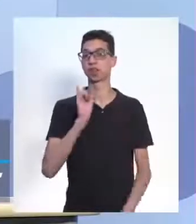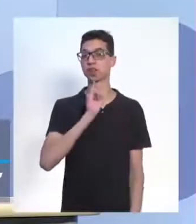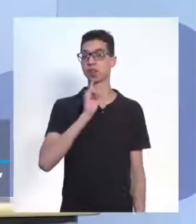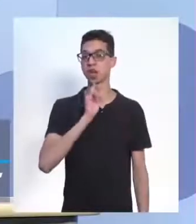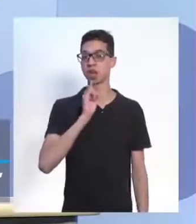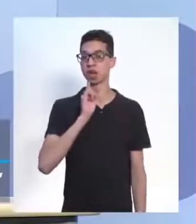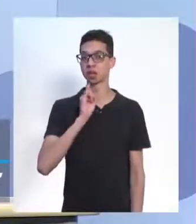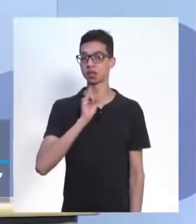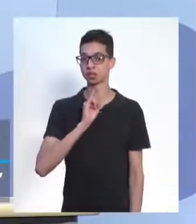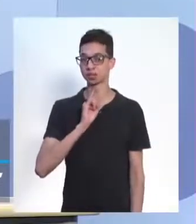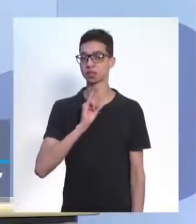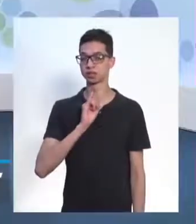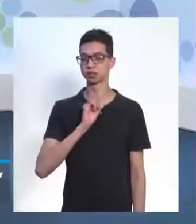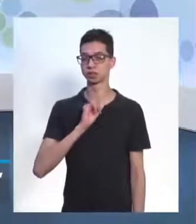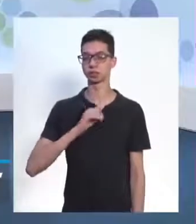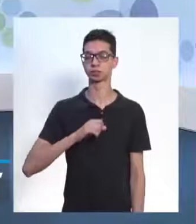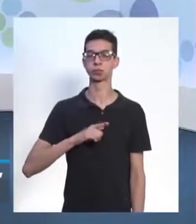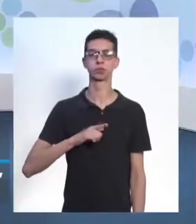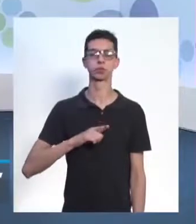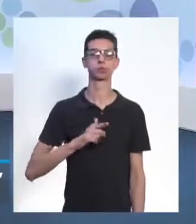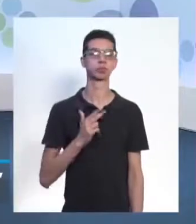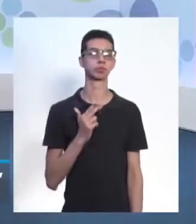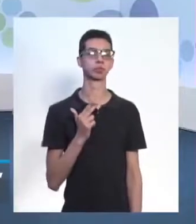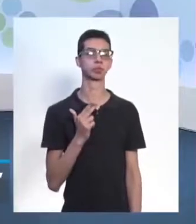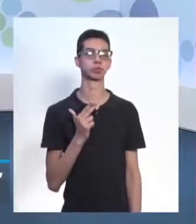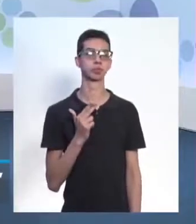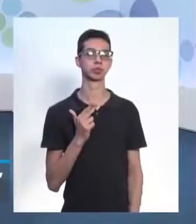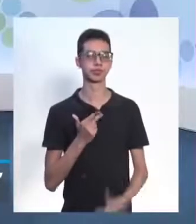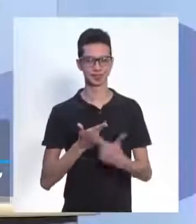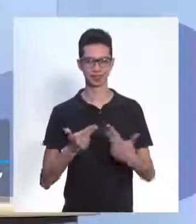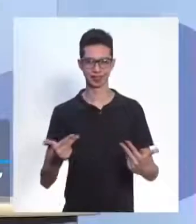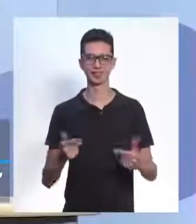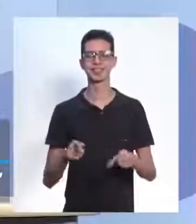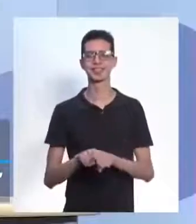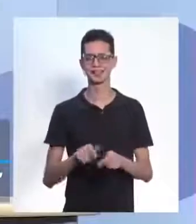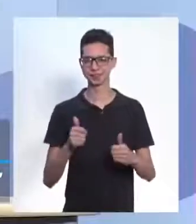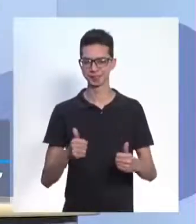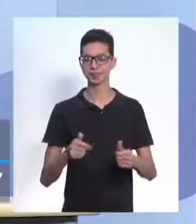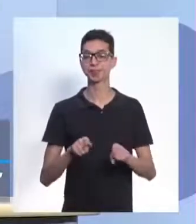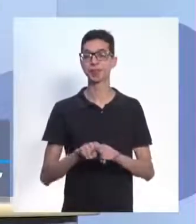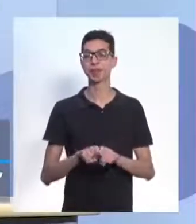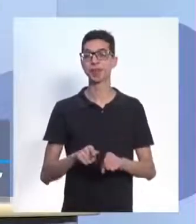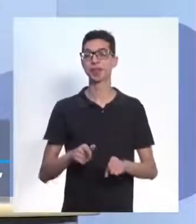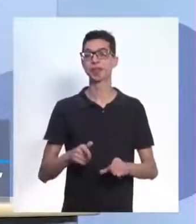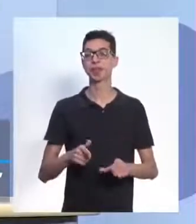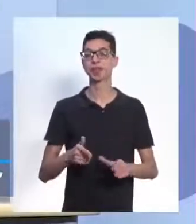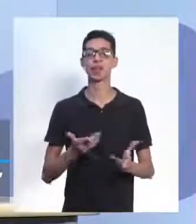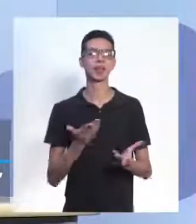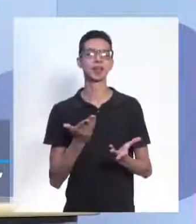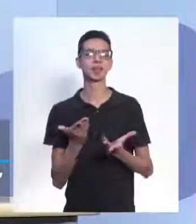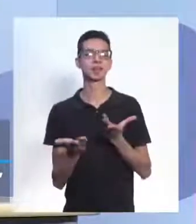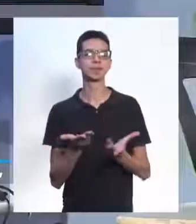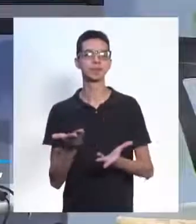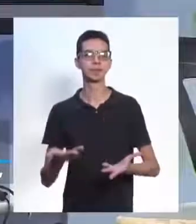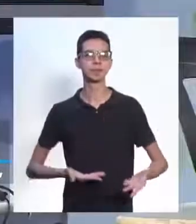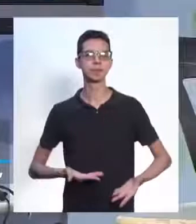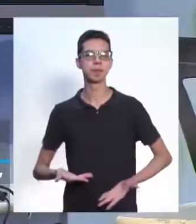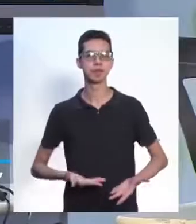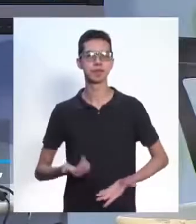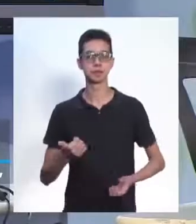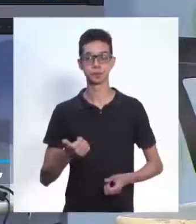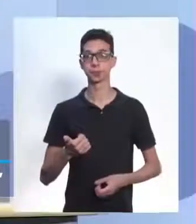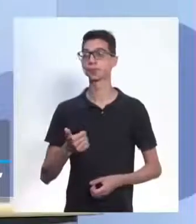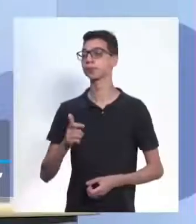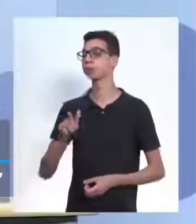italiana. Muito bem. Empregados. Mas, Andréia, fala para a gente aqui, o que você